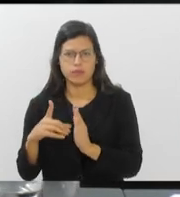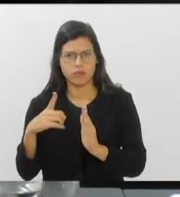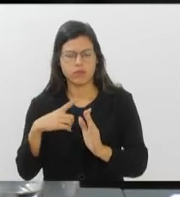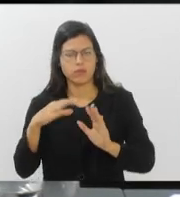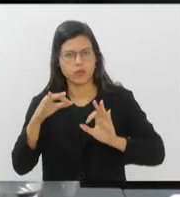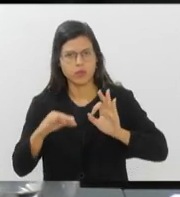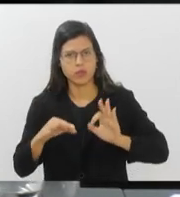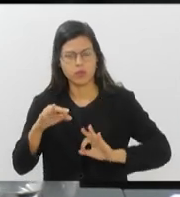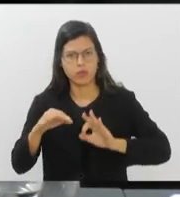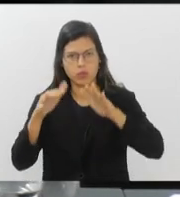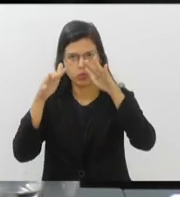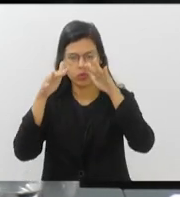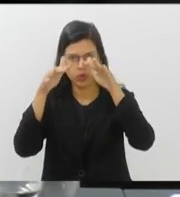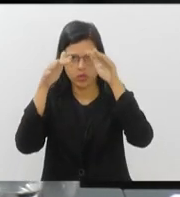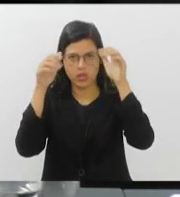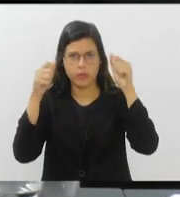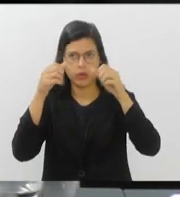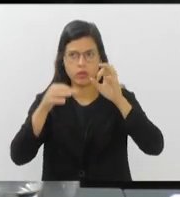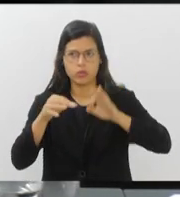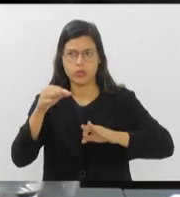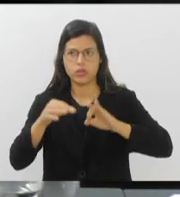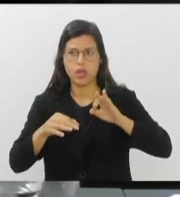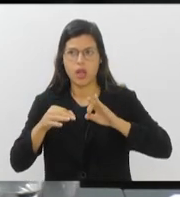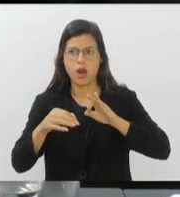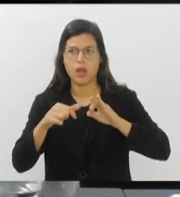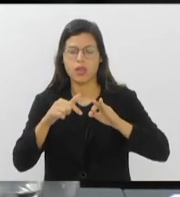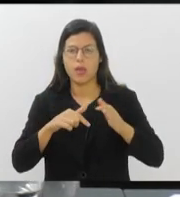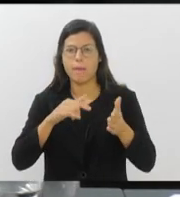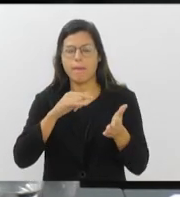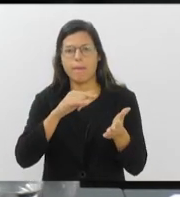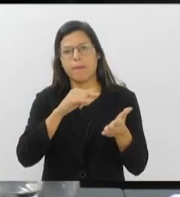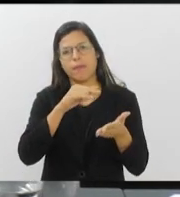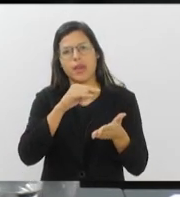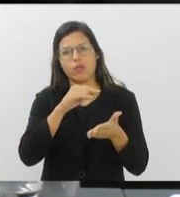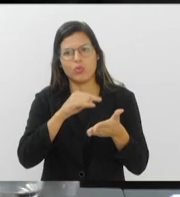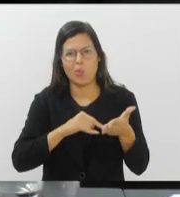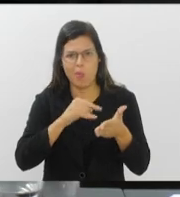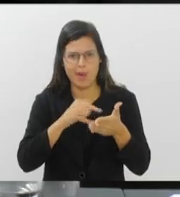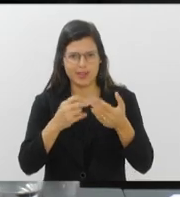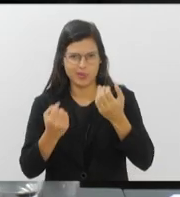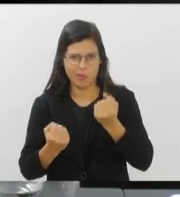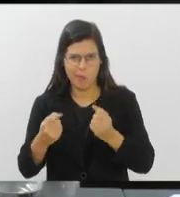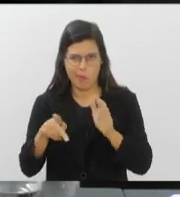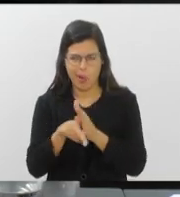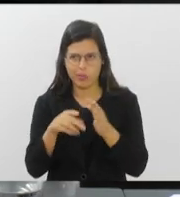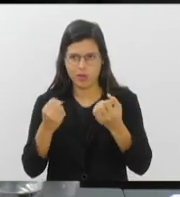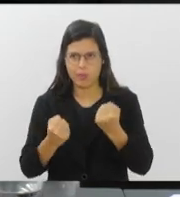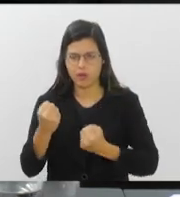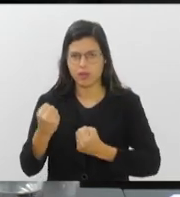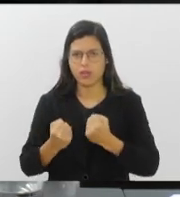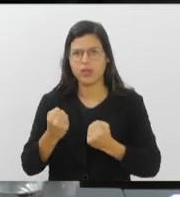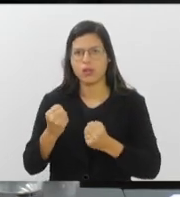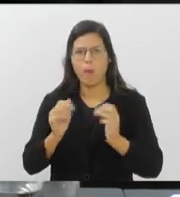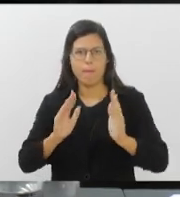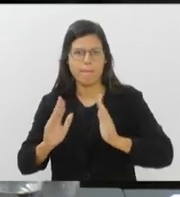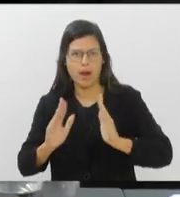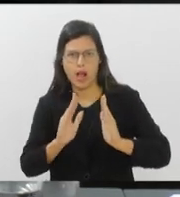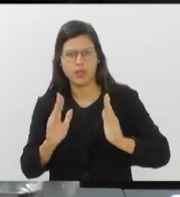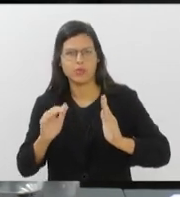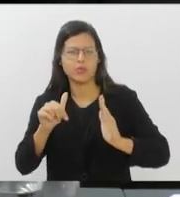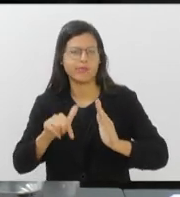Minha carteira de habilitação venceu. fui na Francisco Bitalho, levei